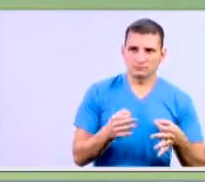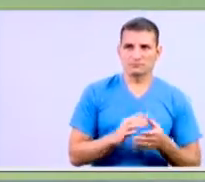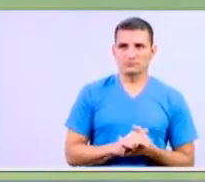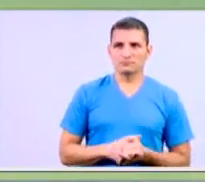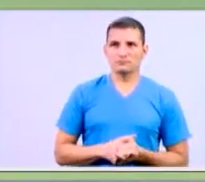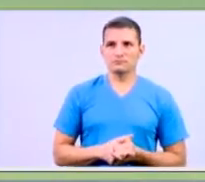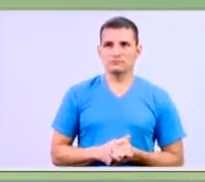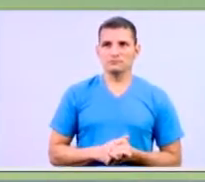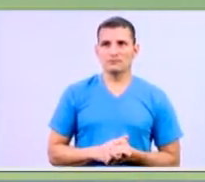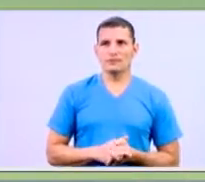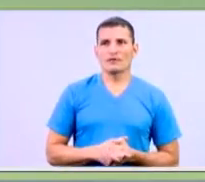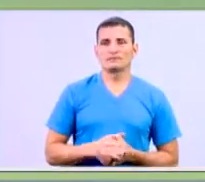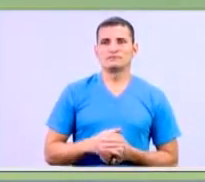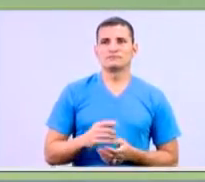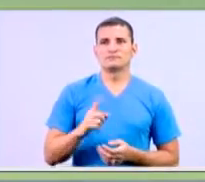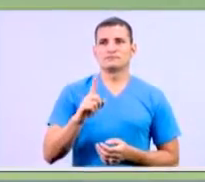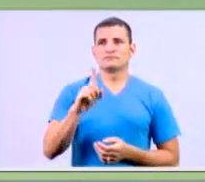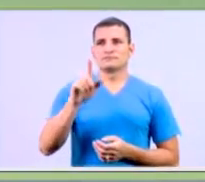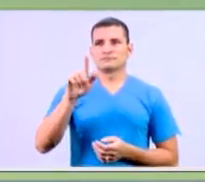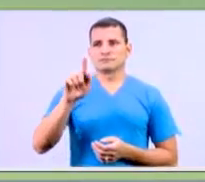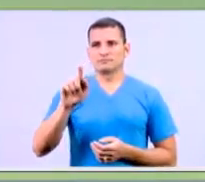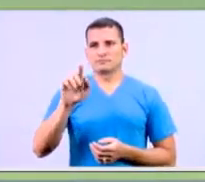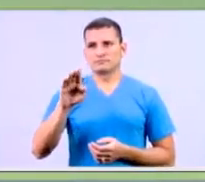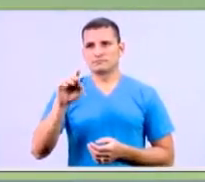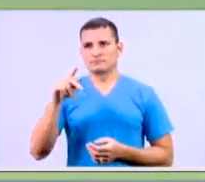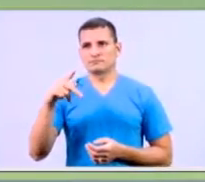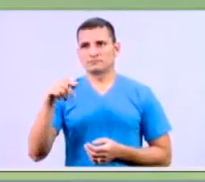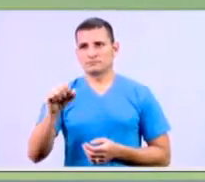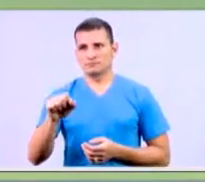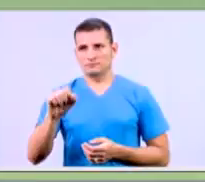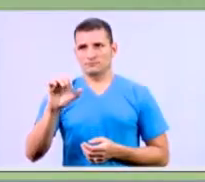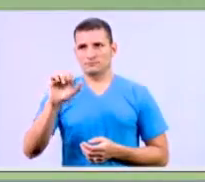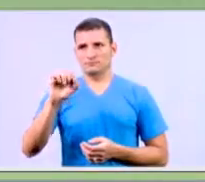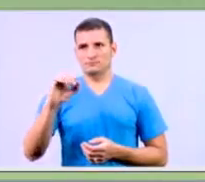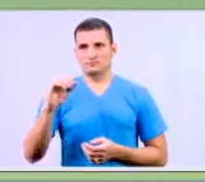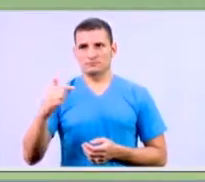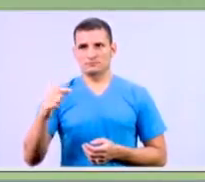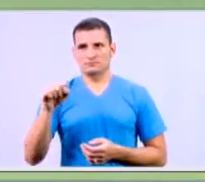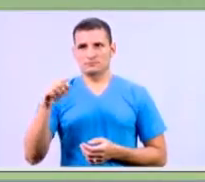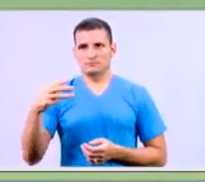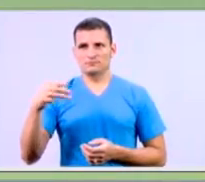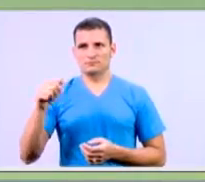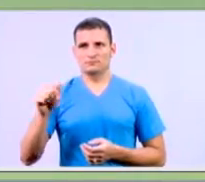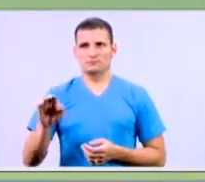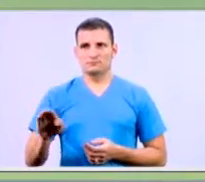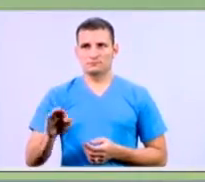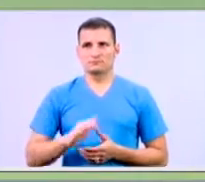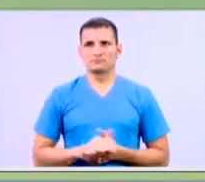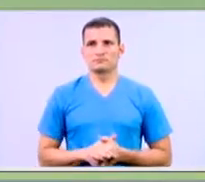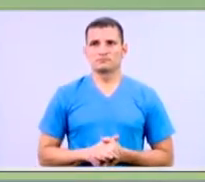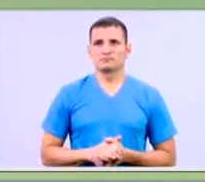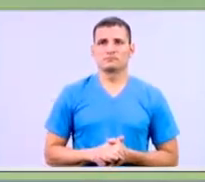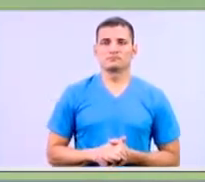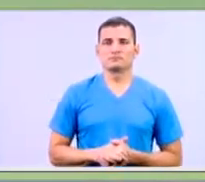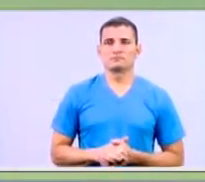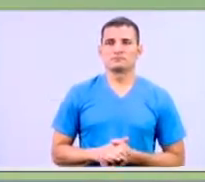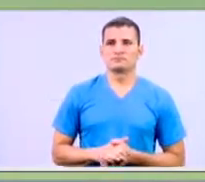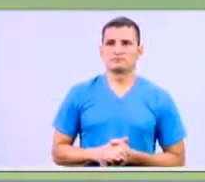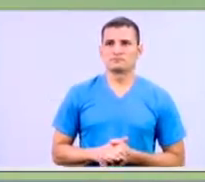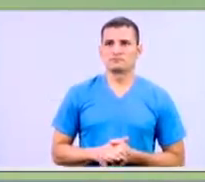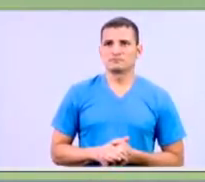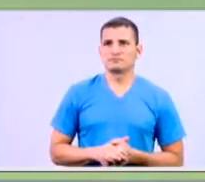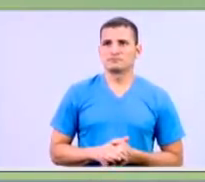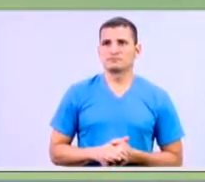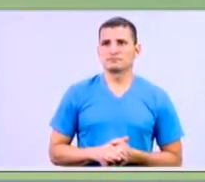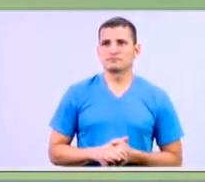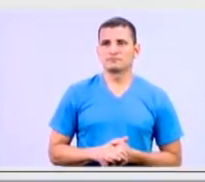1000 base TX, que seria o 802.3 AB. Então, obrigado pela participação, é